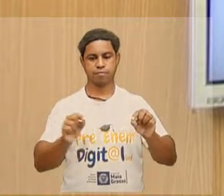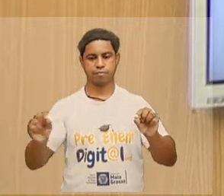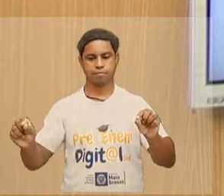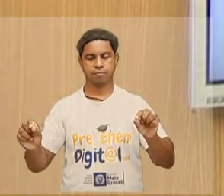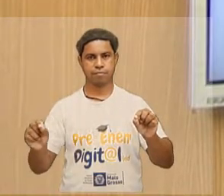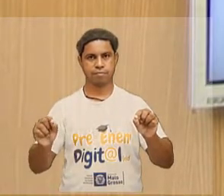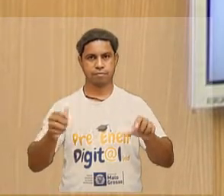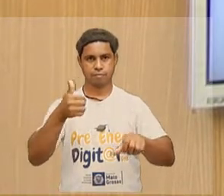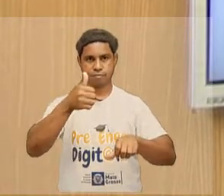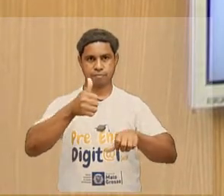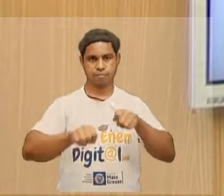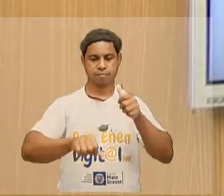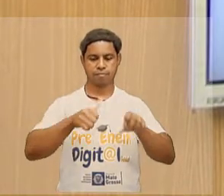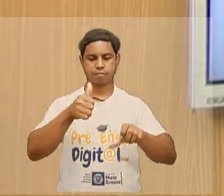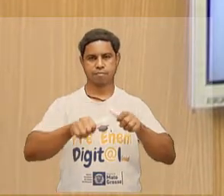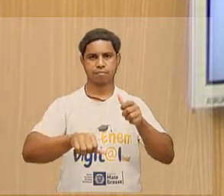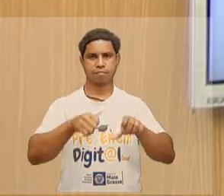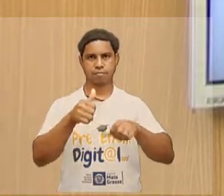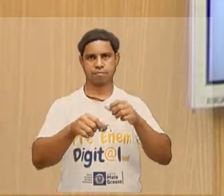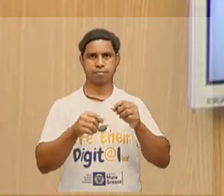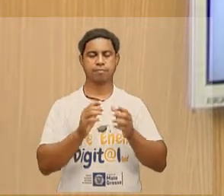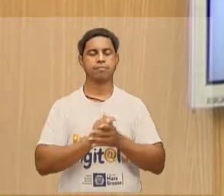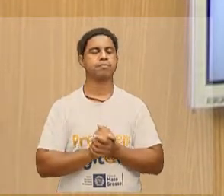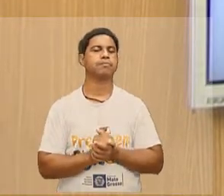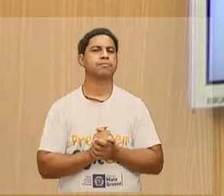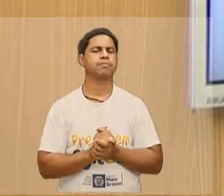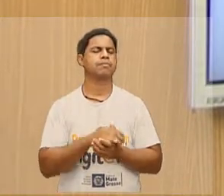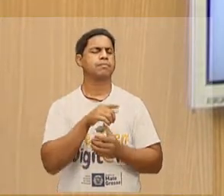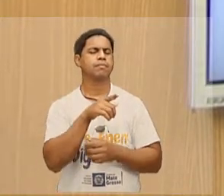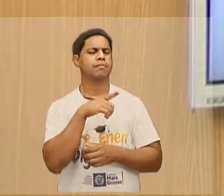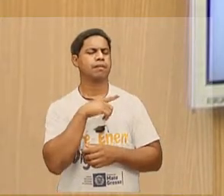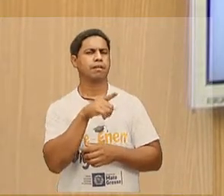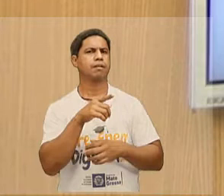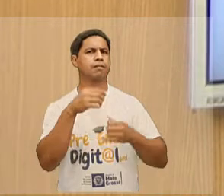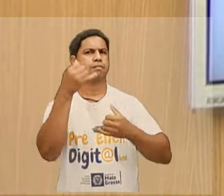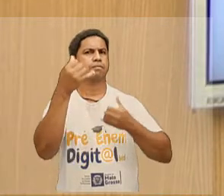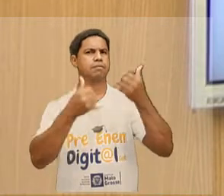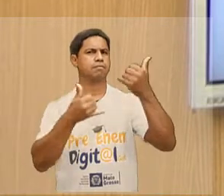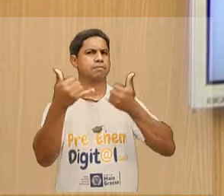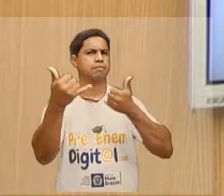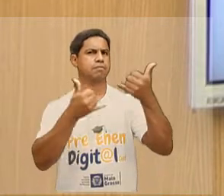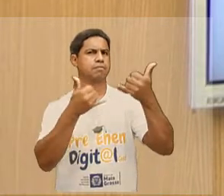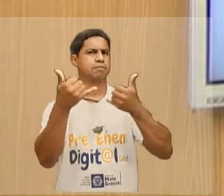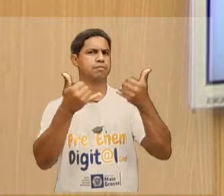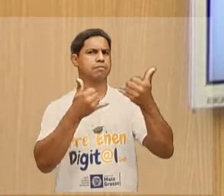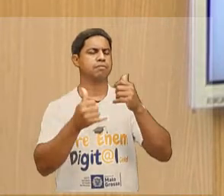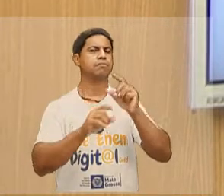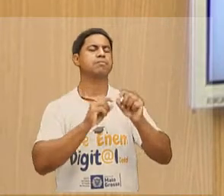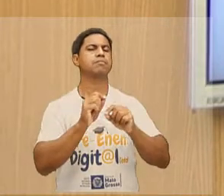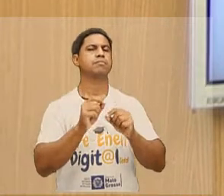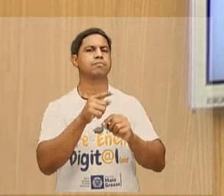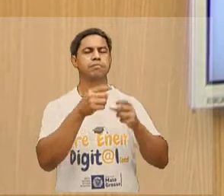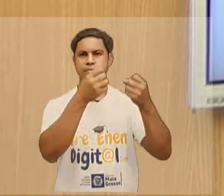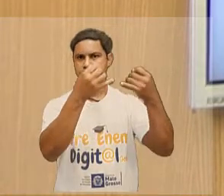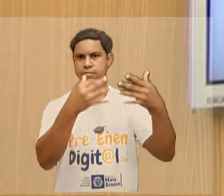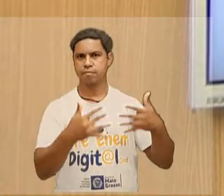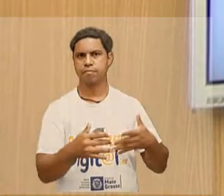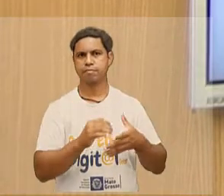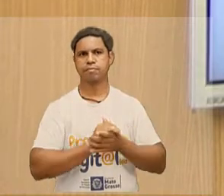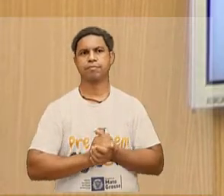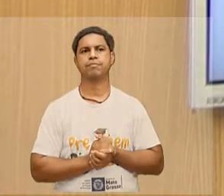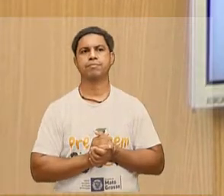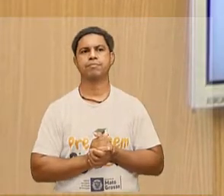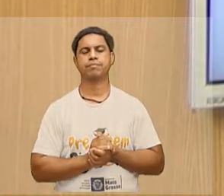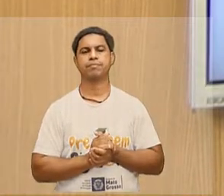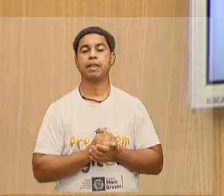fazer uma análise? O que eu tenho de informações aqui? Horas.